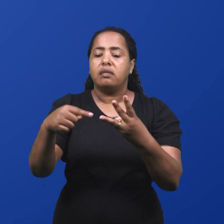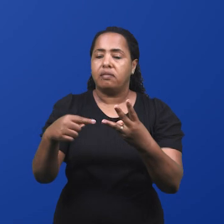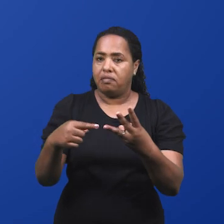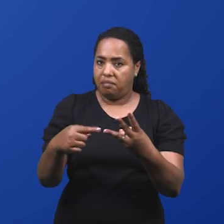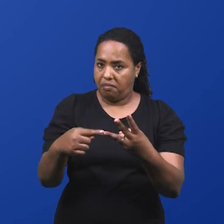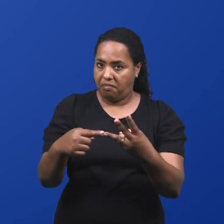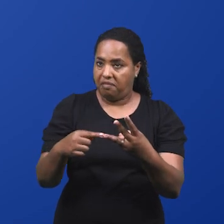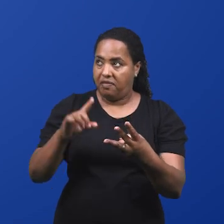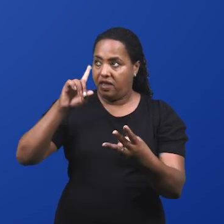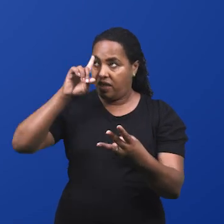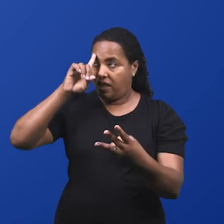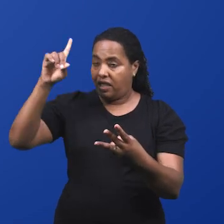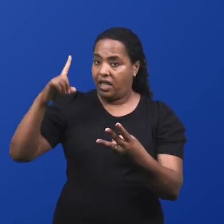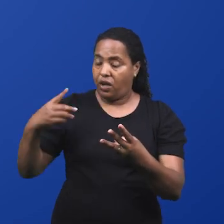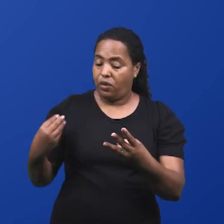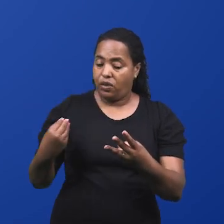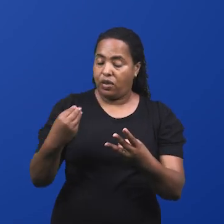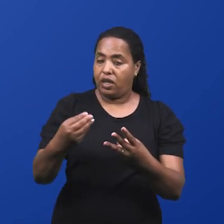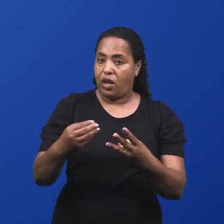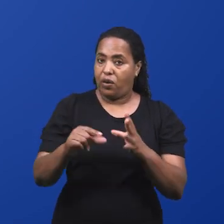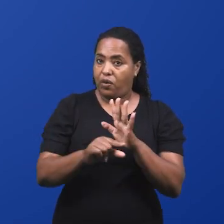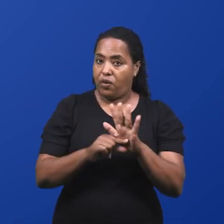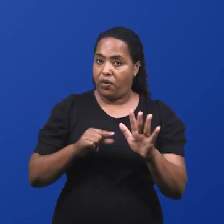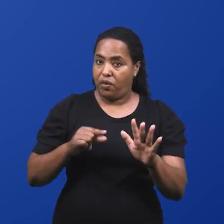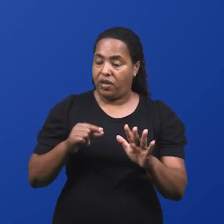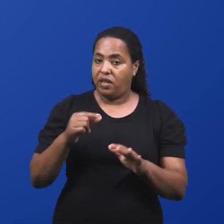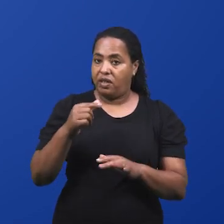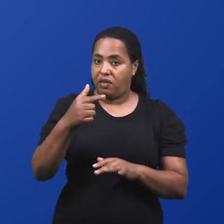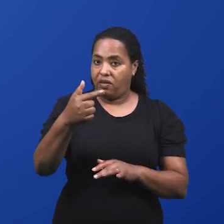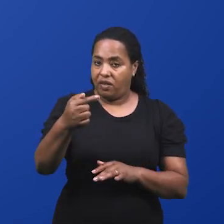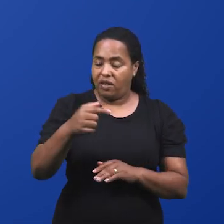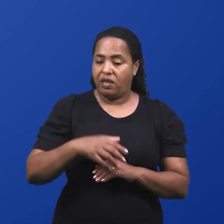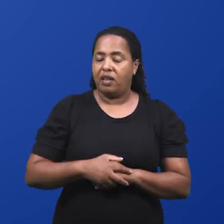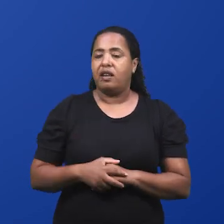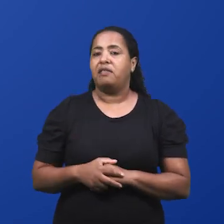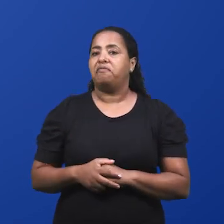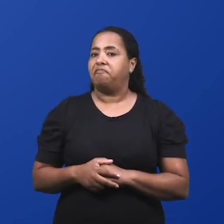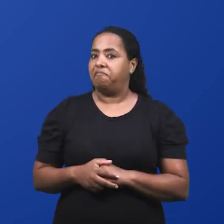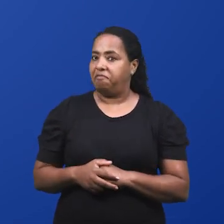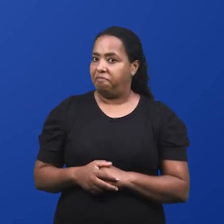recomendações dadas por Deus no verso 7.